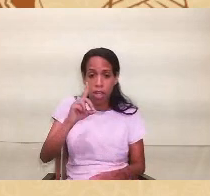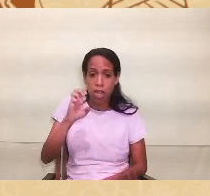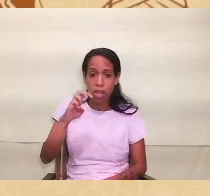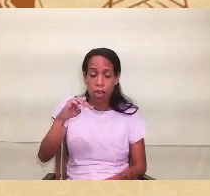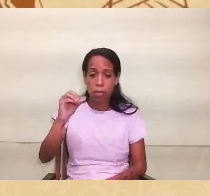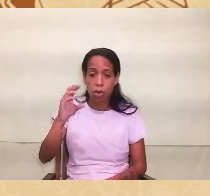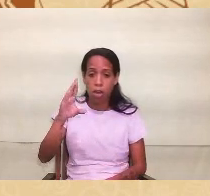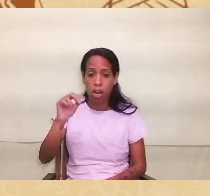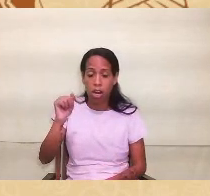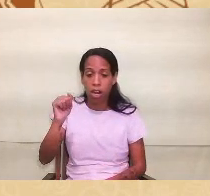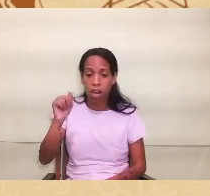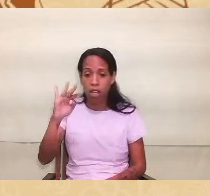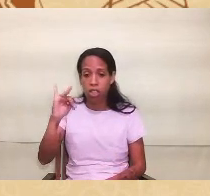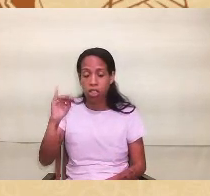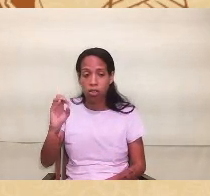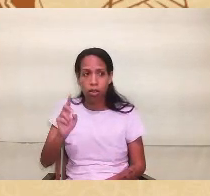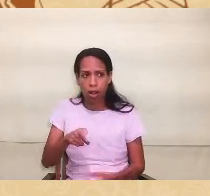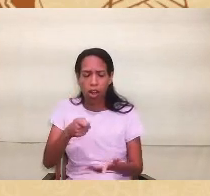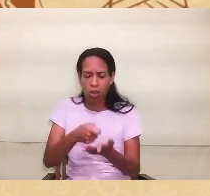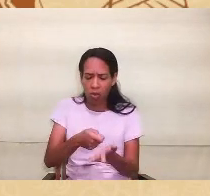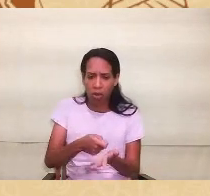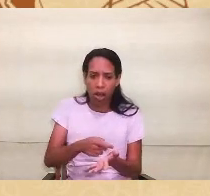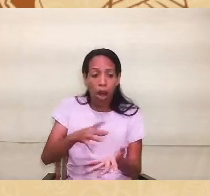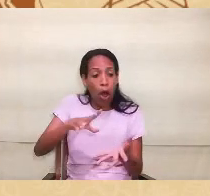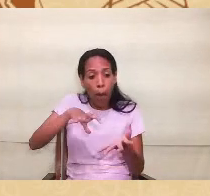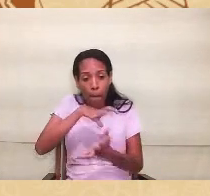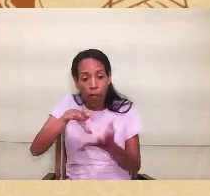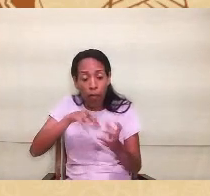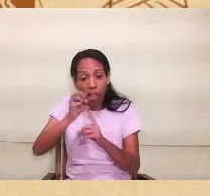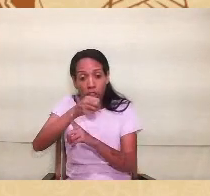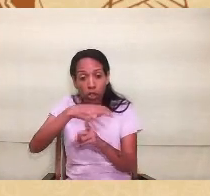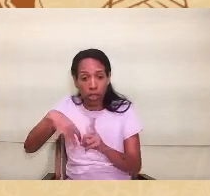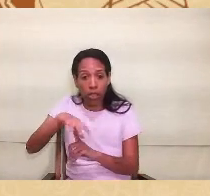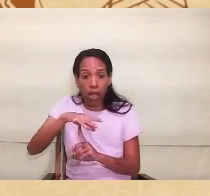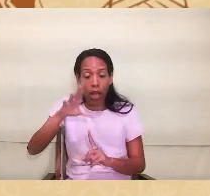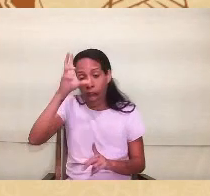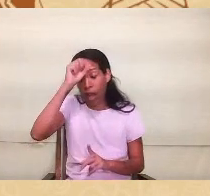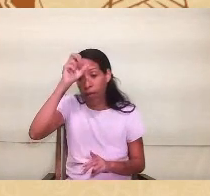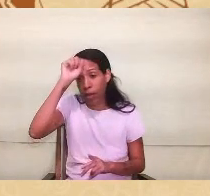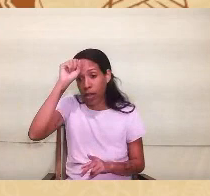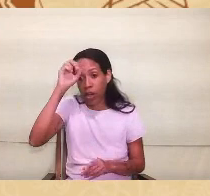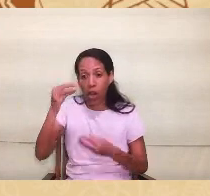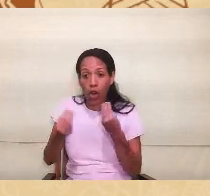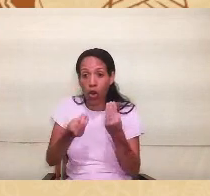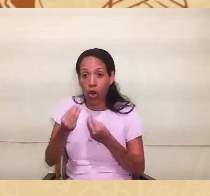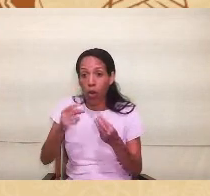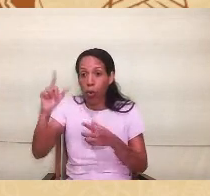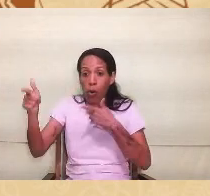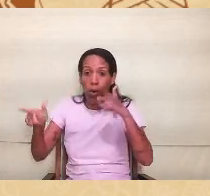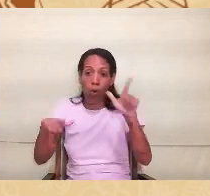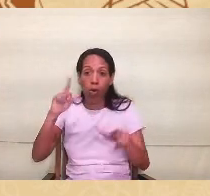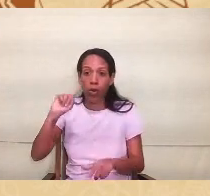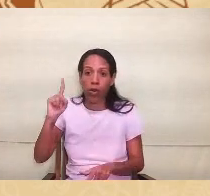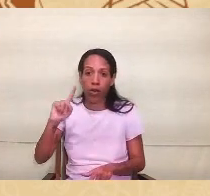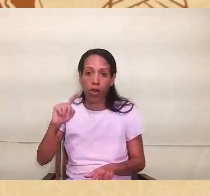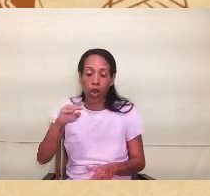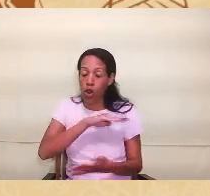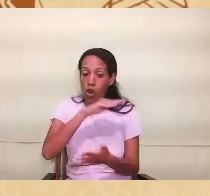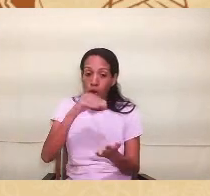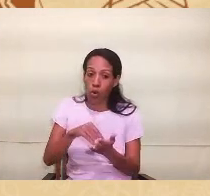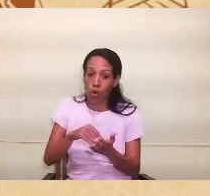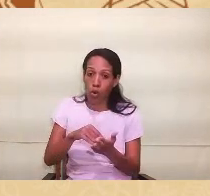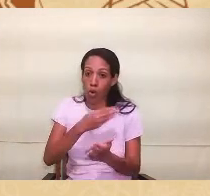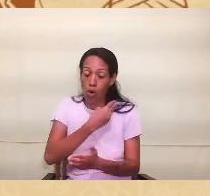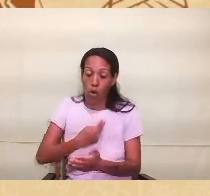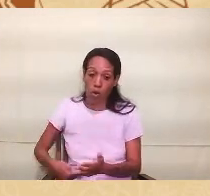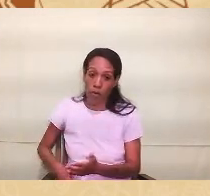cobrança, é os movimentos sociais têm que aprender como não foi nos outros. Não é todo mundo ir para o governo, vamos